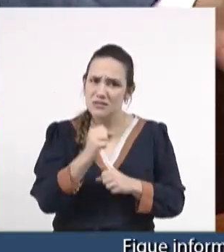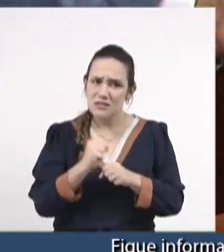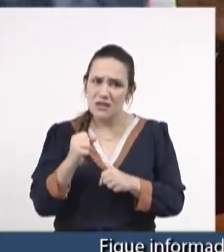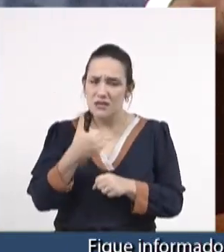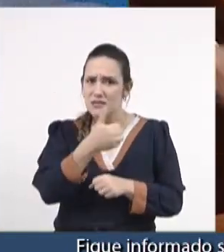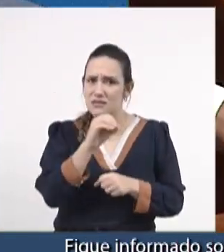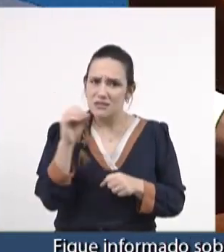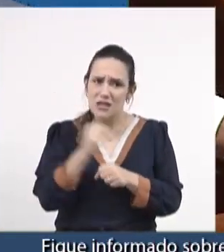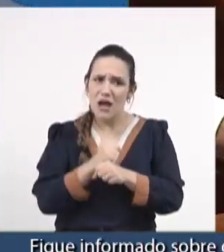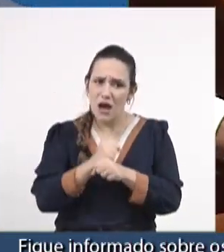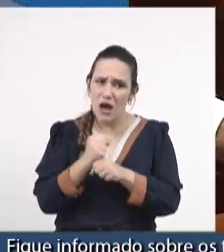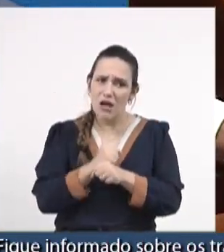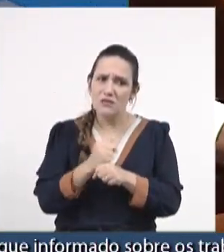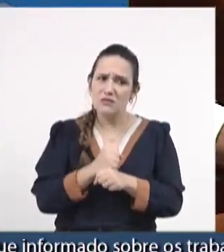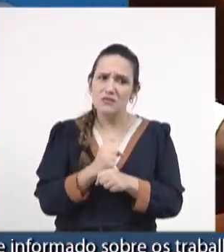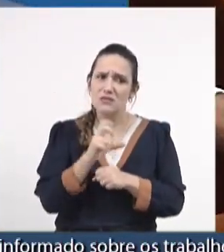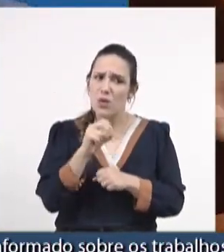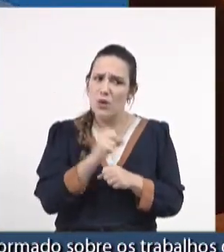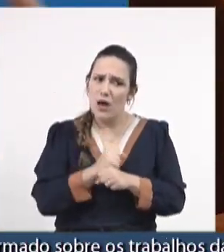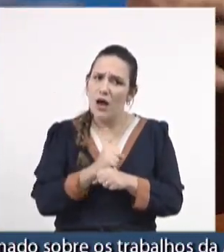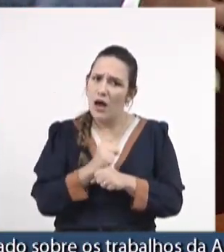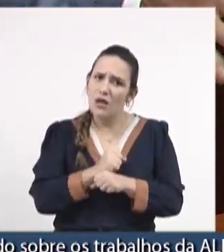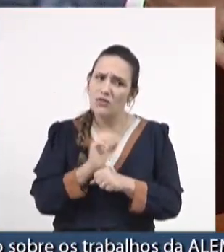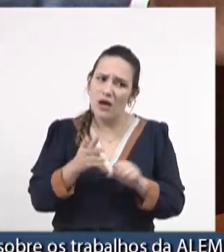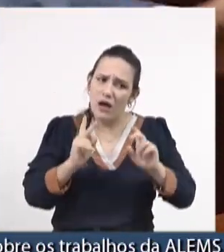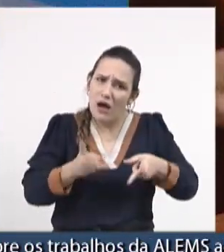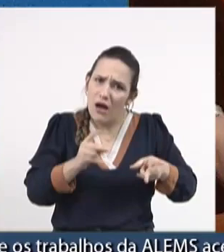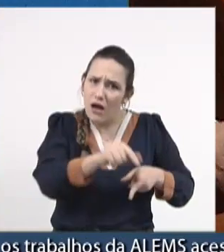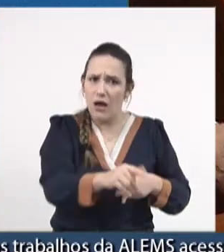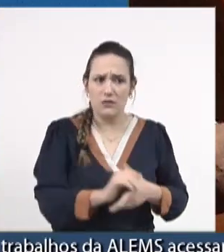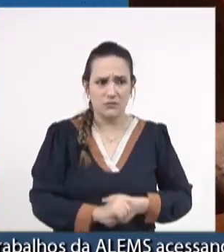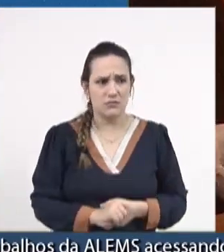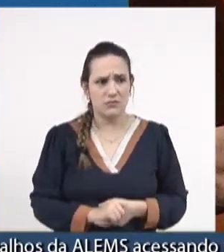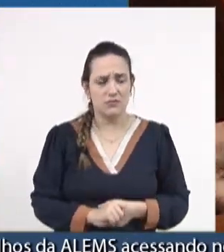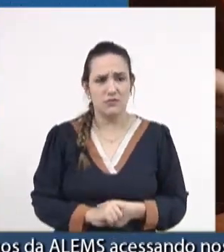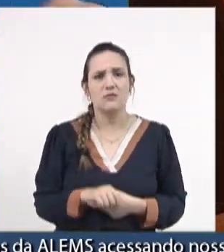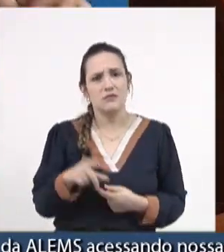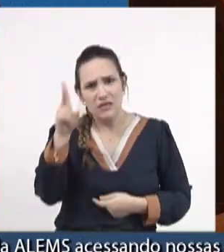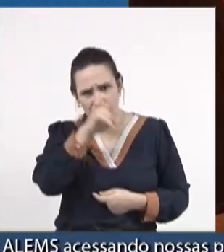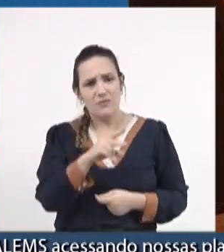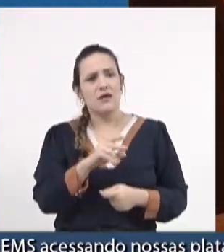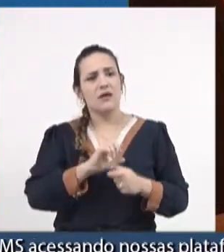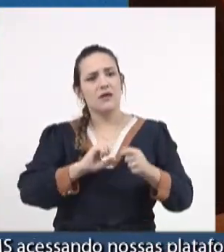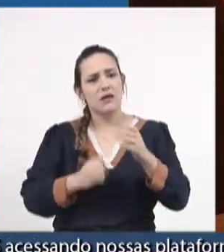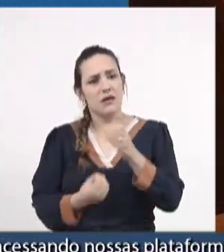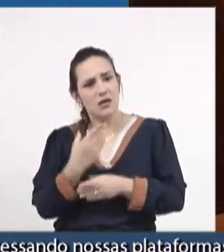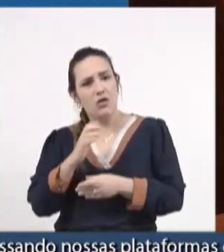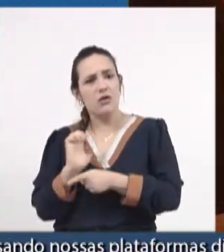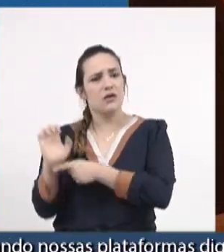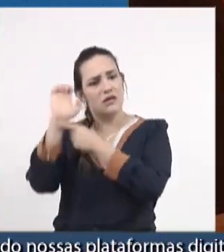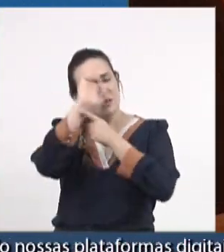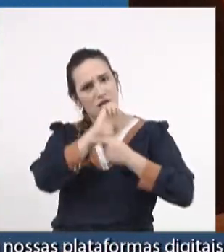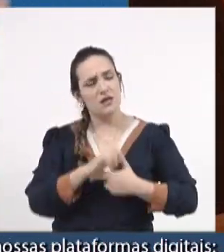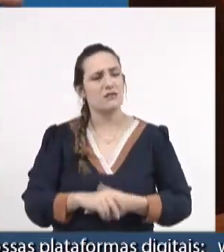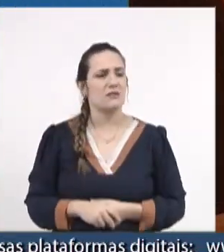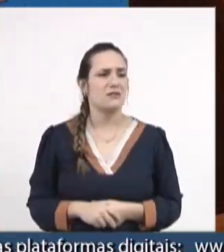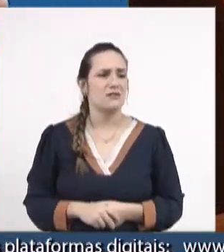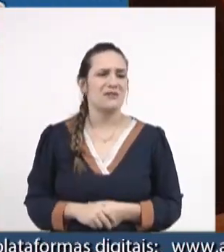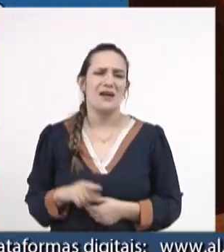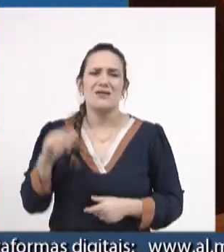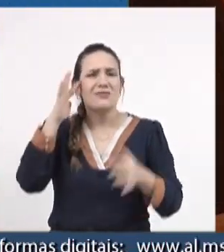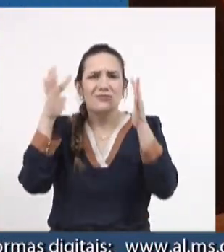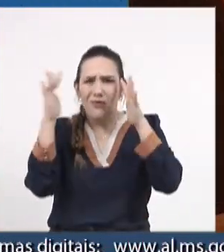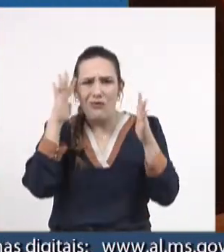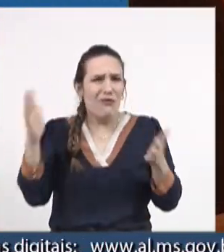titulado legitimamente depois da proclamação da República, quando criou-se os estados. Então, é uma utopia o que nós